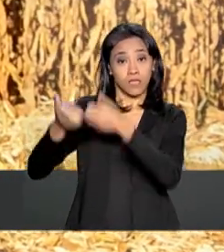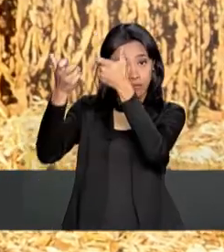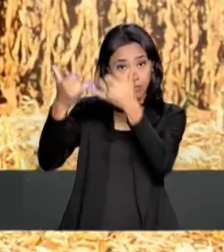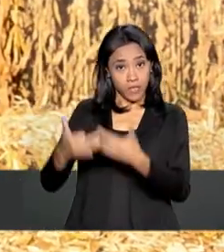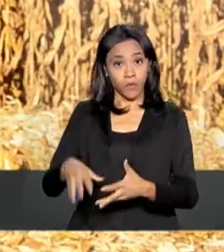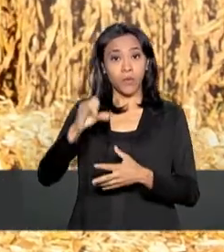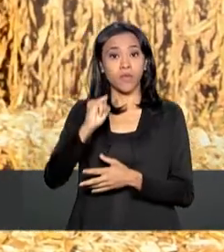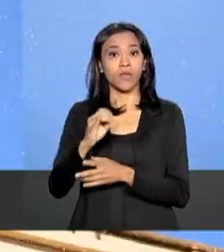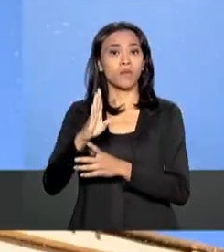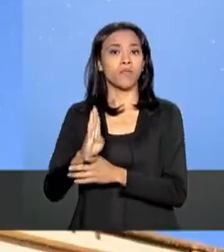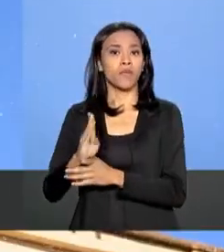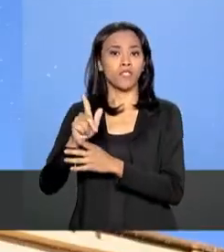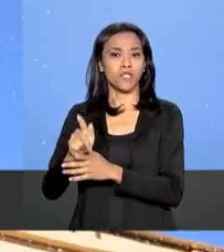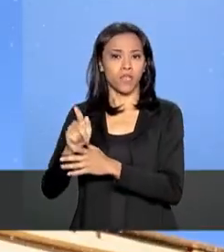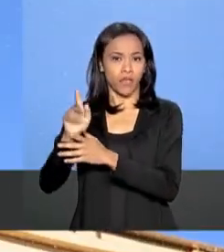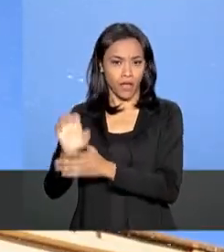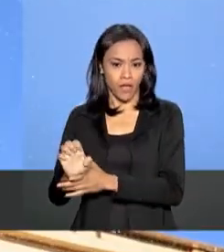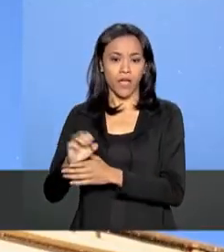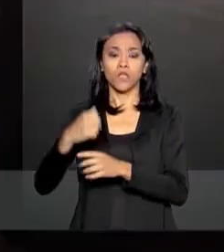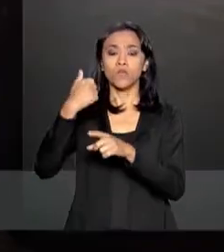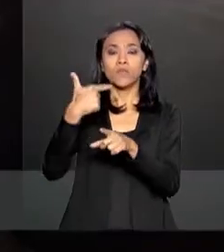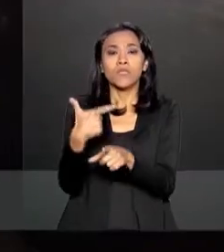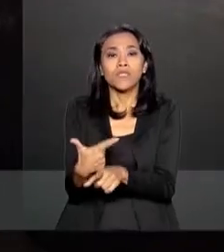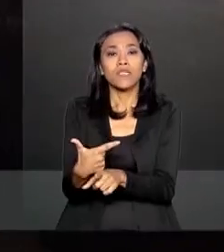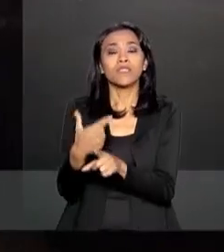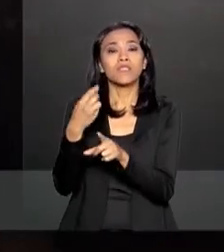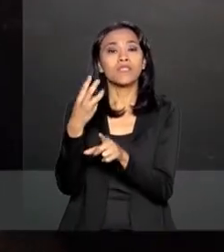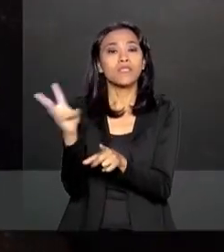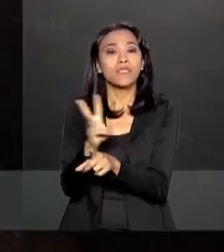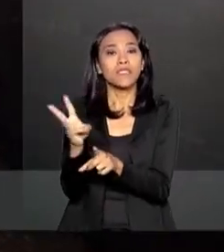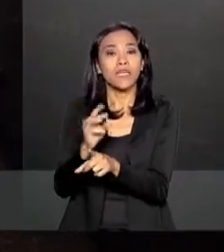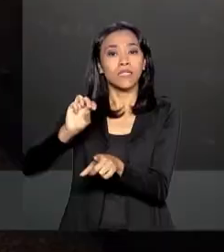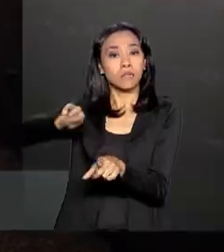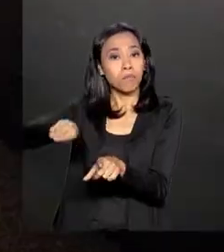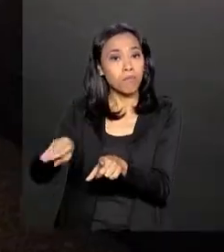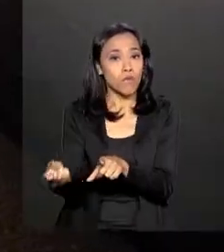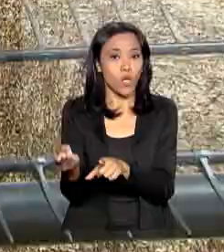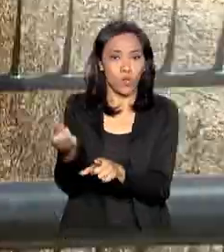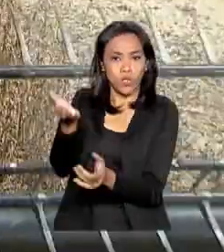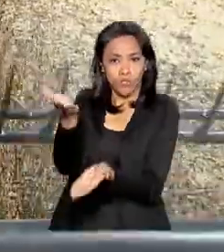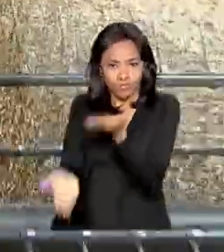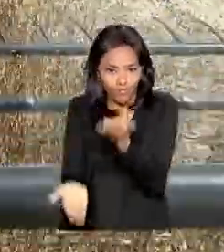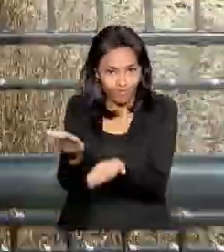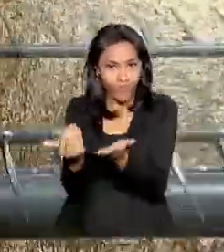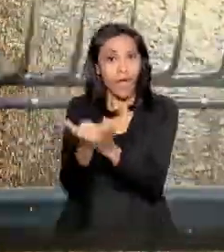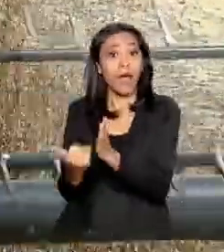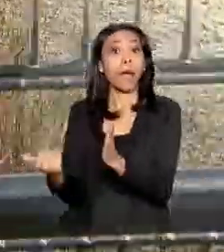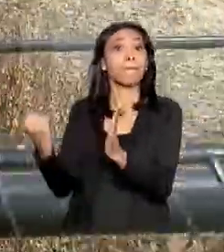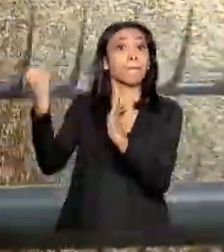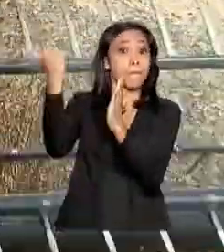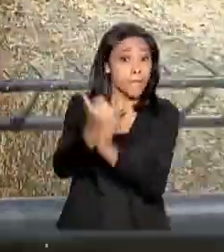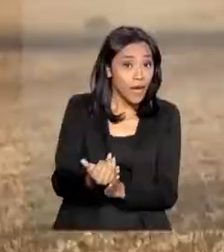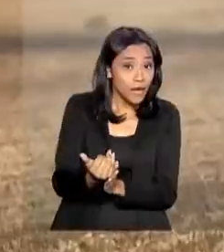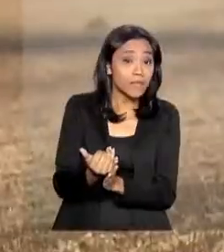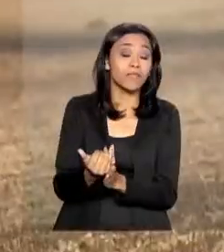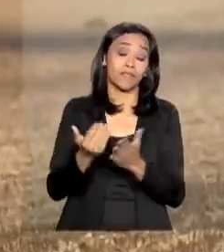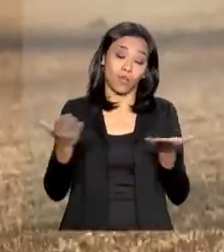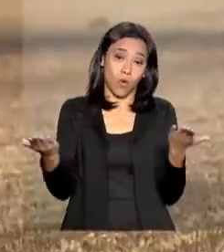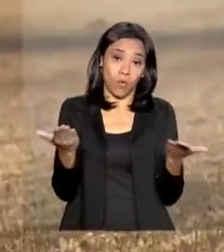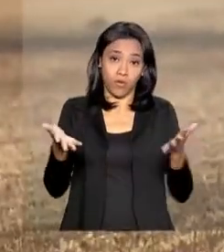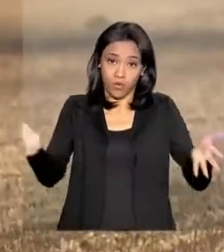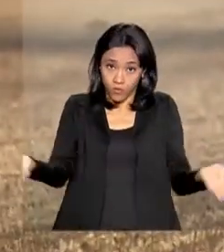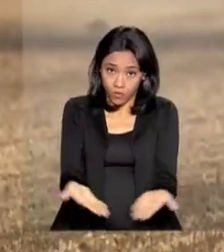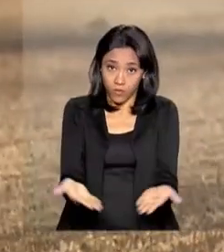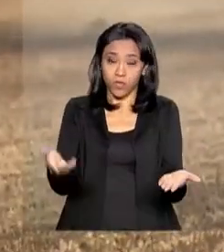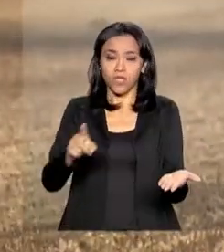de 233 milhões de toneladas 7 milhões de toneladas a mais do que a safra atual as